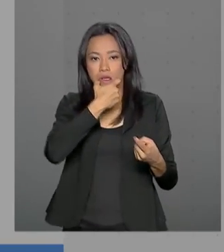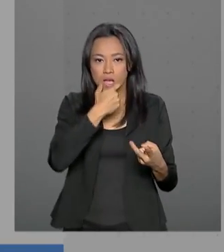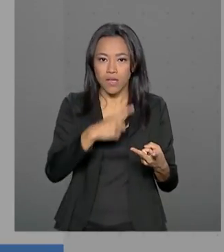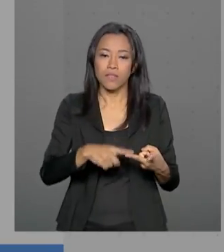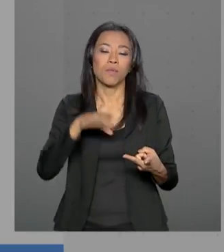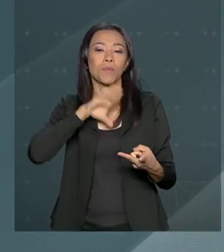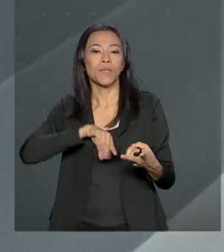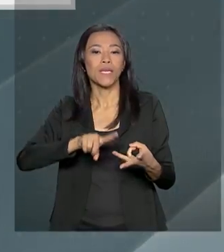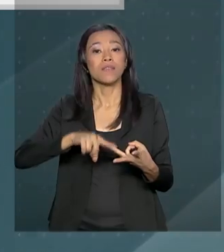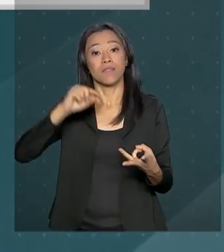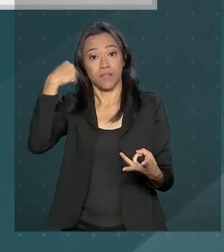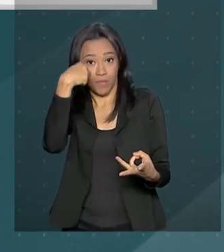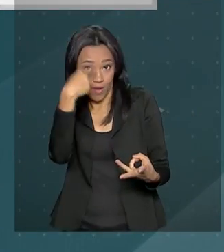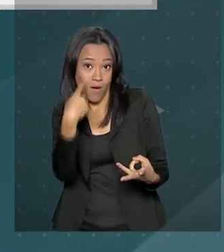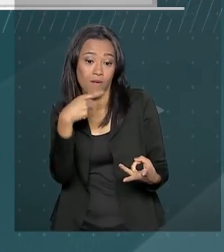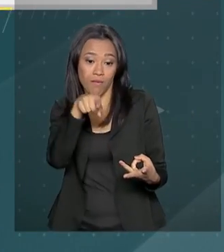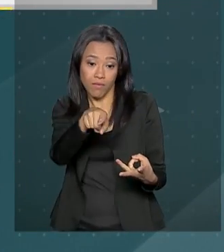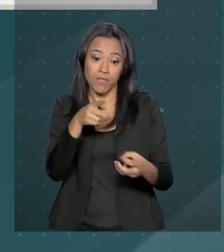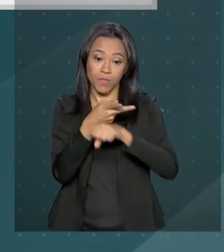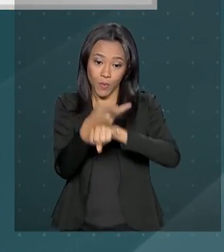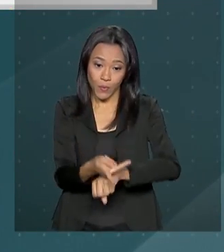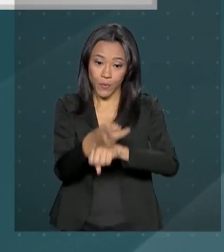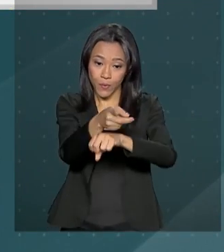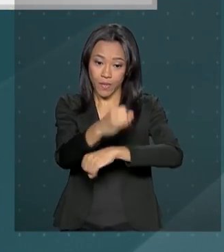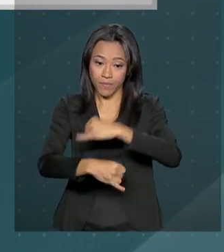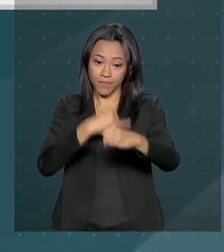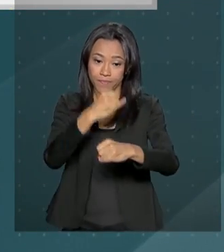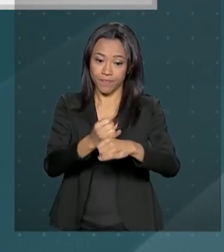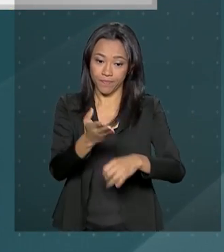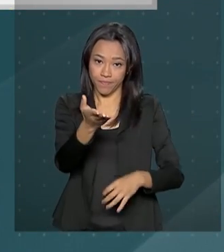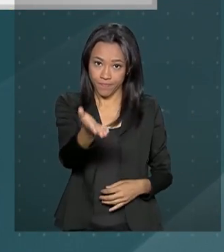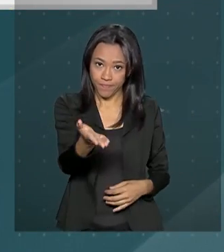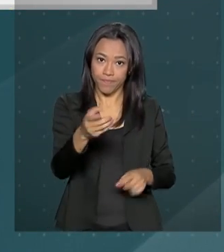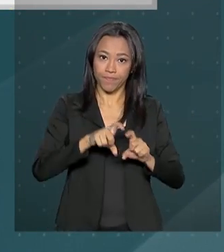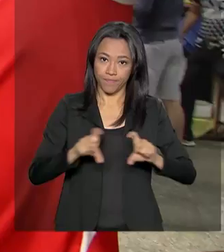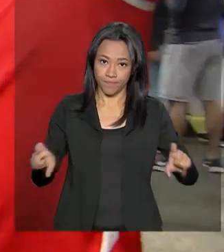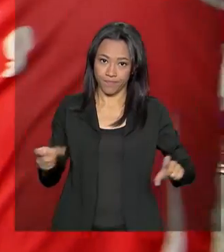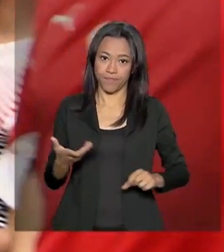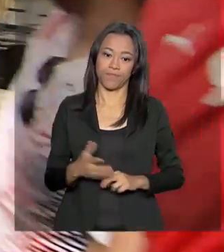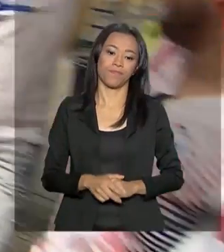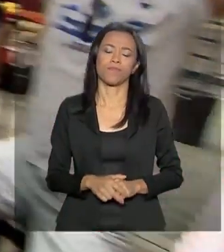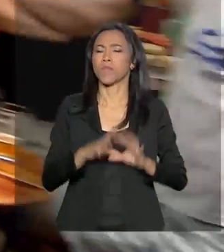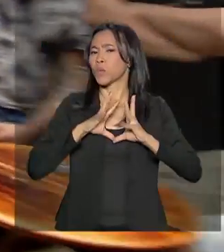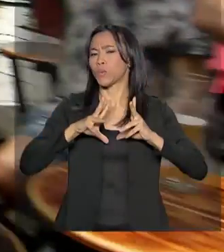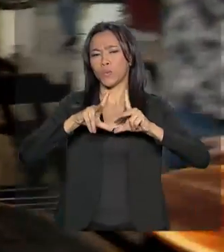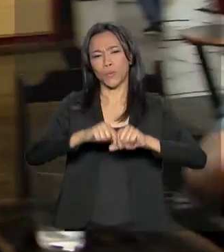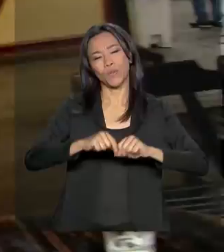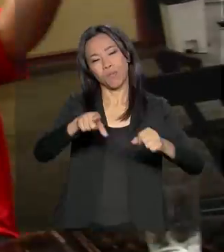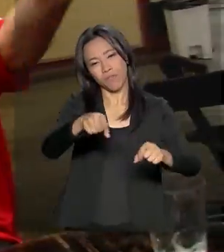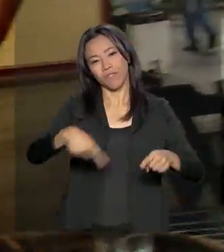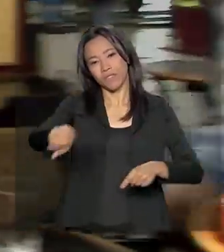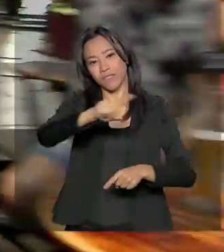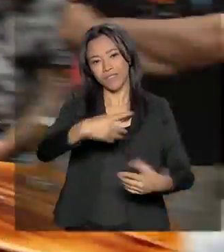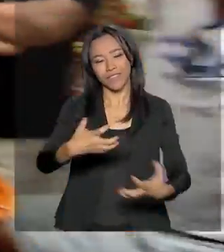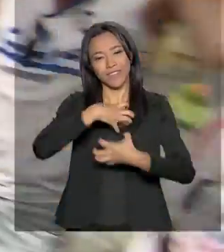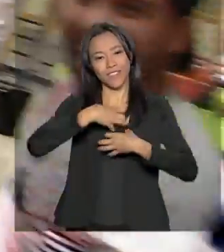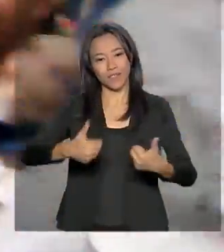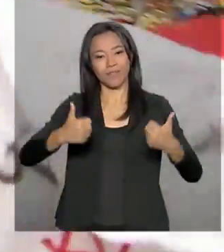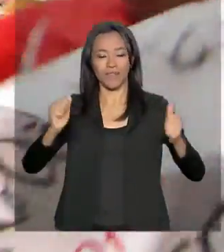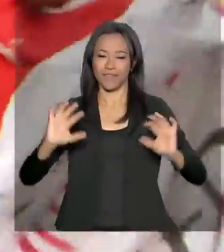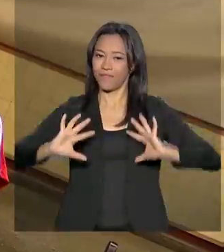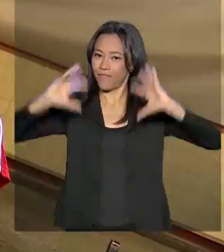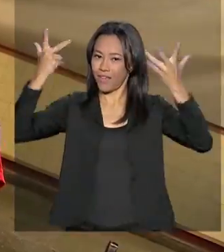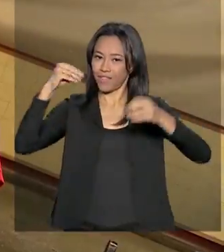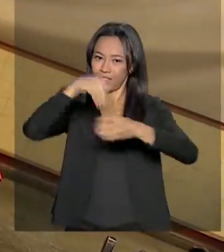e espanhol na página rededosporte.gov.br. Tudo para garantir a festa nos